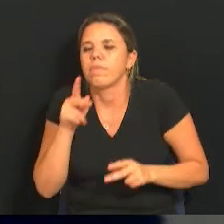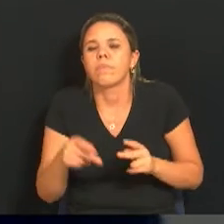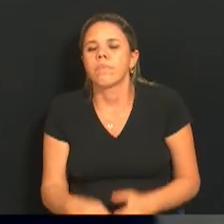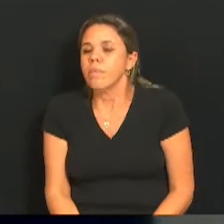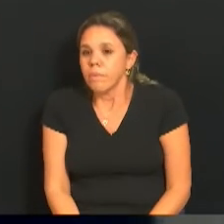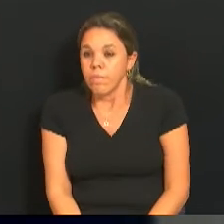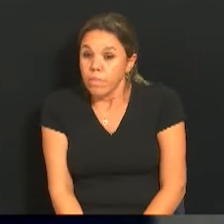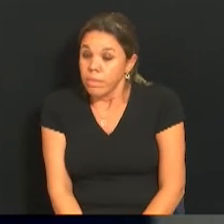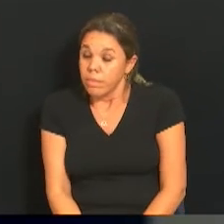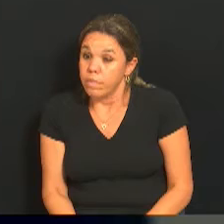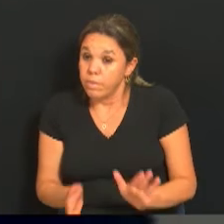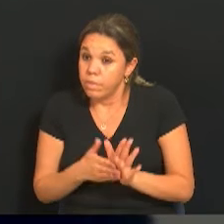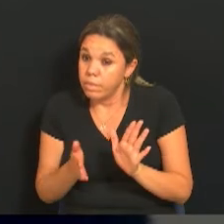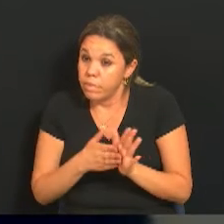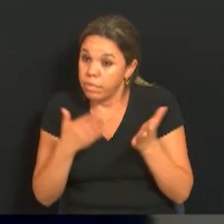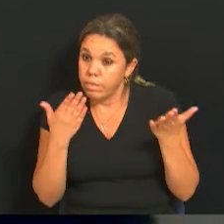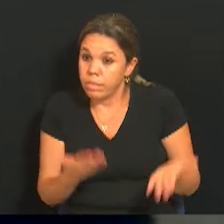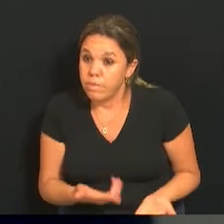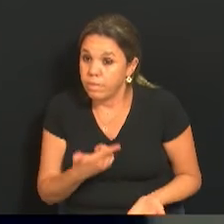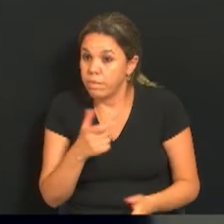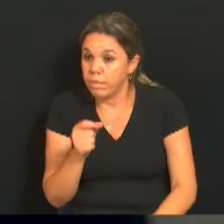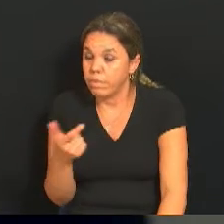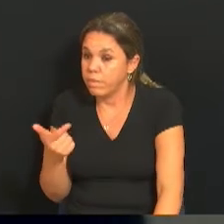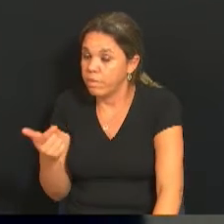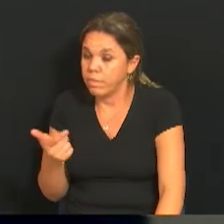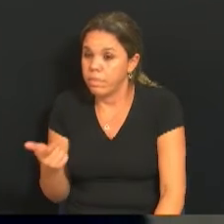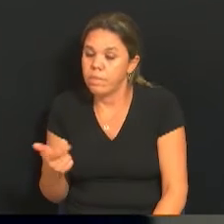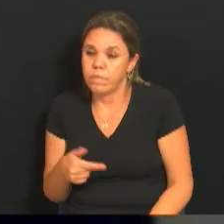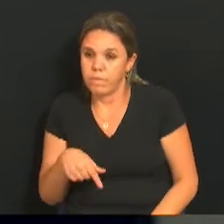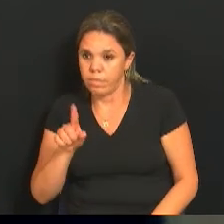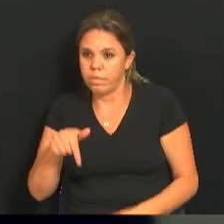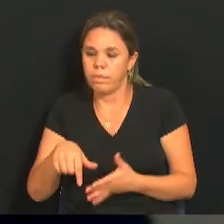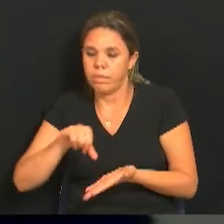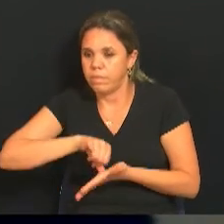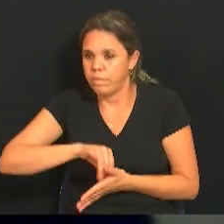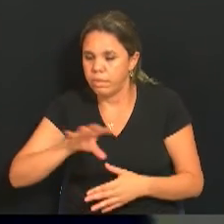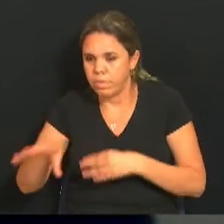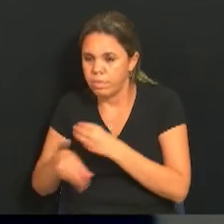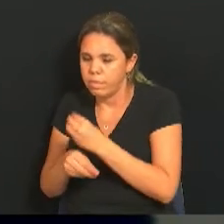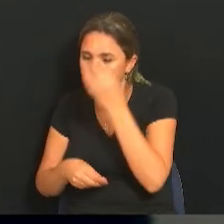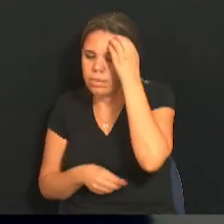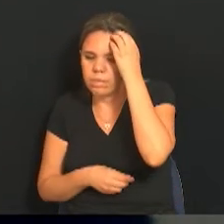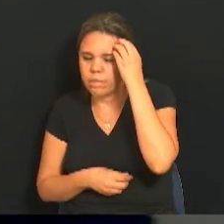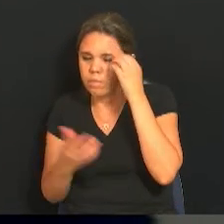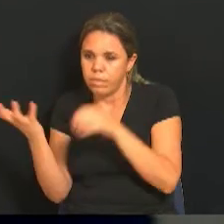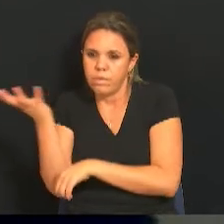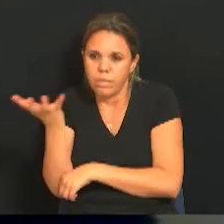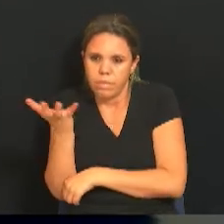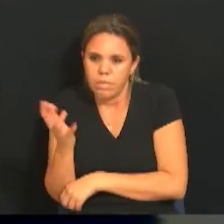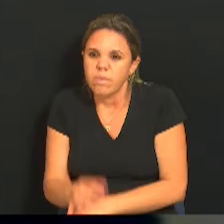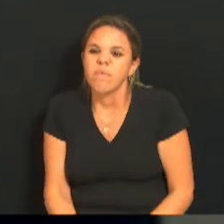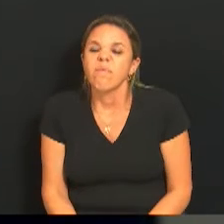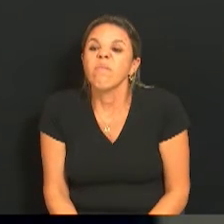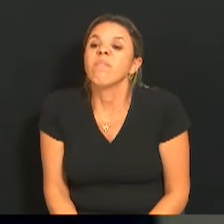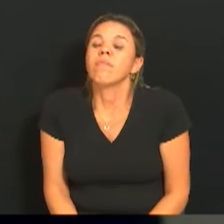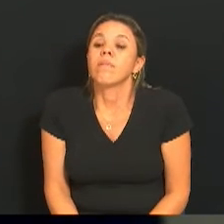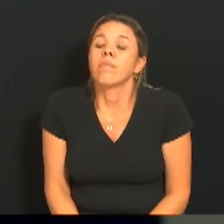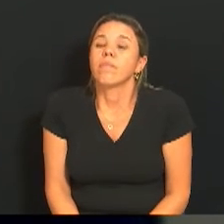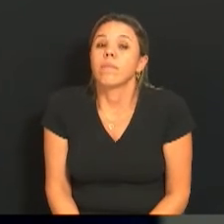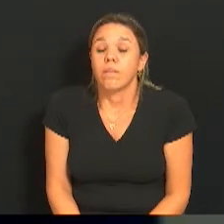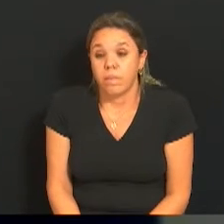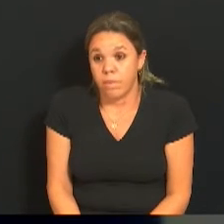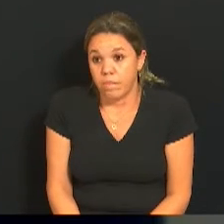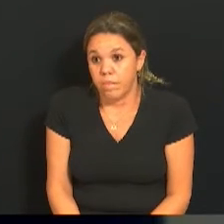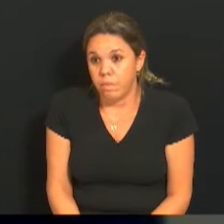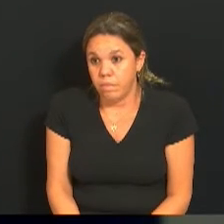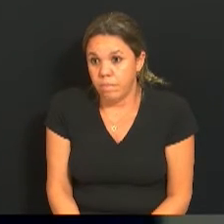tem uma proposta para agora 2022 que o centro ele possa incluir a população em situação de rua. E a população em situação de rua, até mesmo